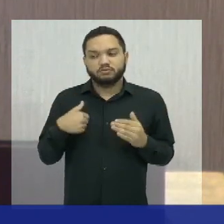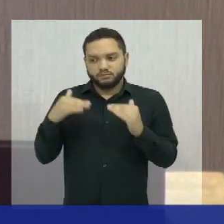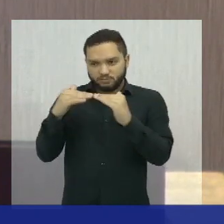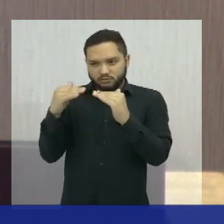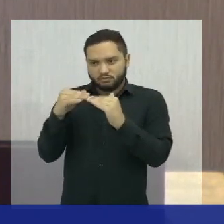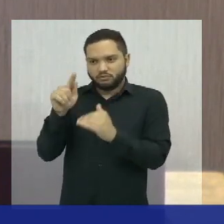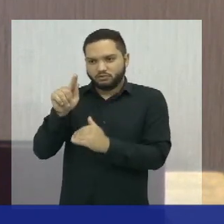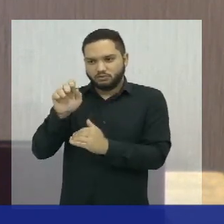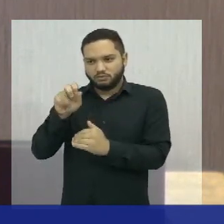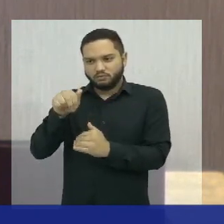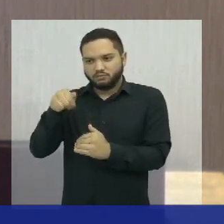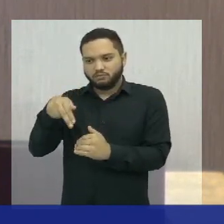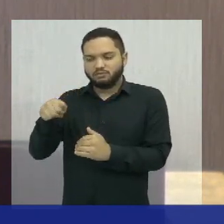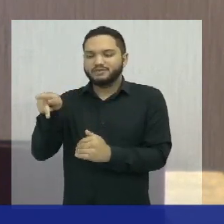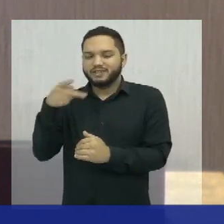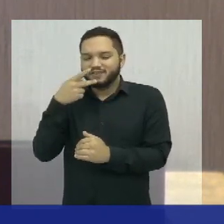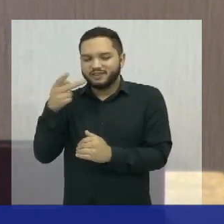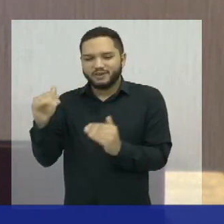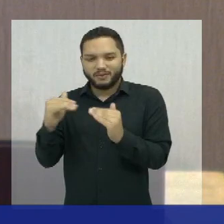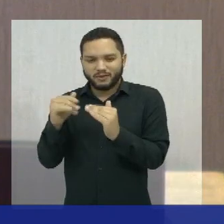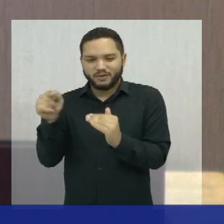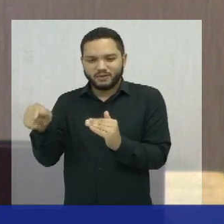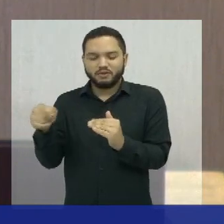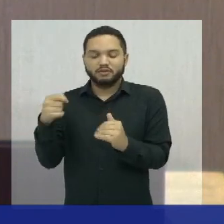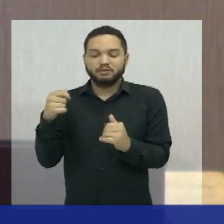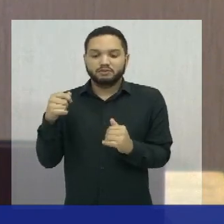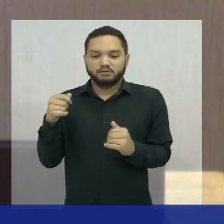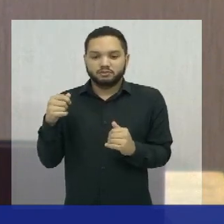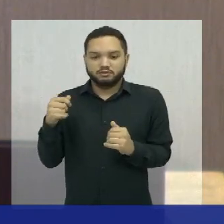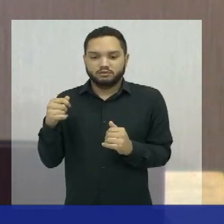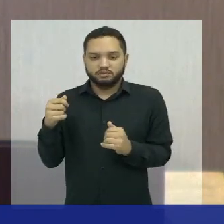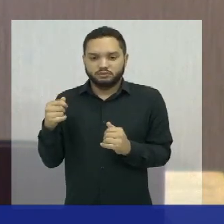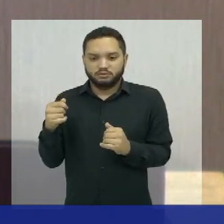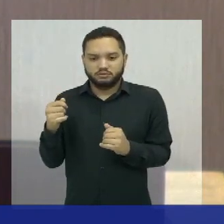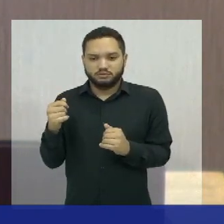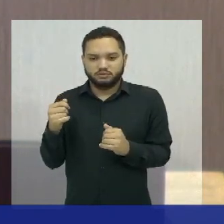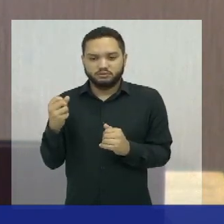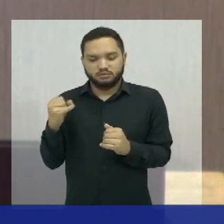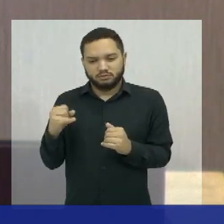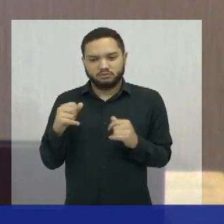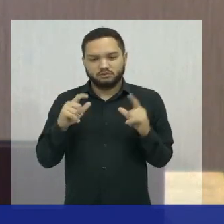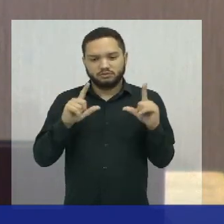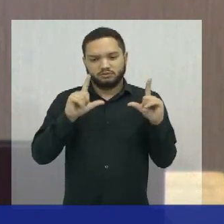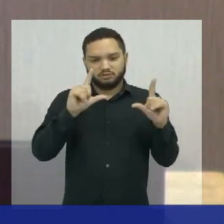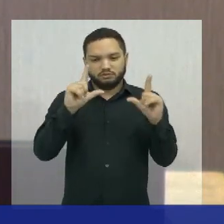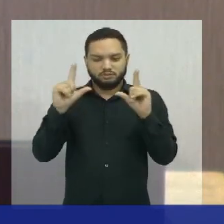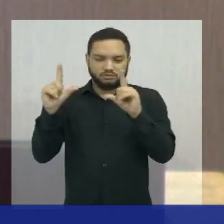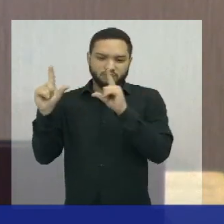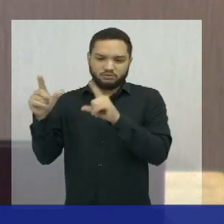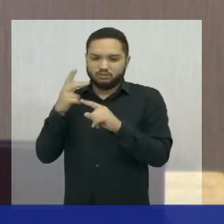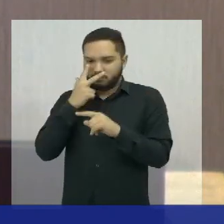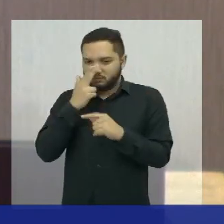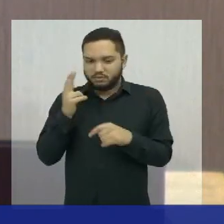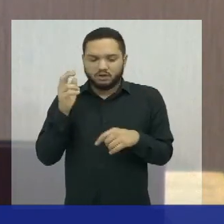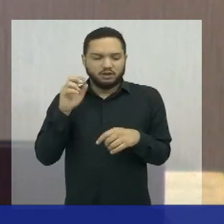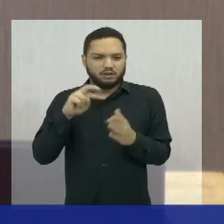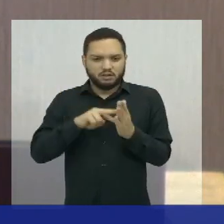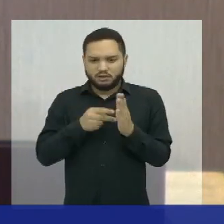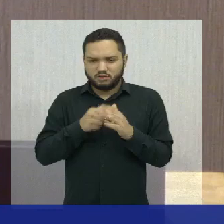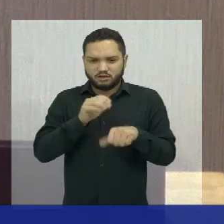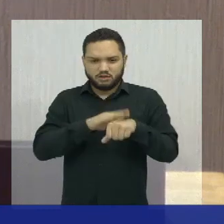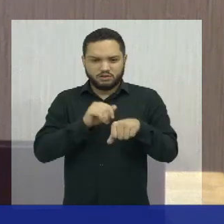doutora Giovana, quando diz assim, se comunicar, estampar em alguns veículos, não significa convocar e